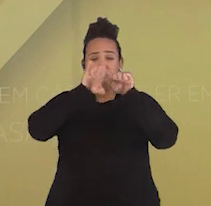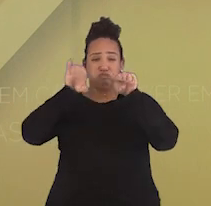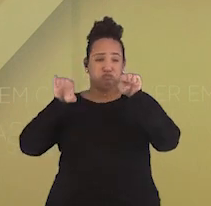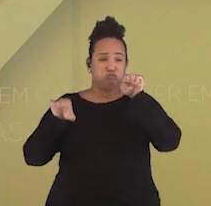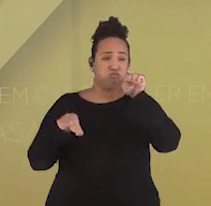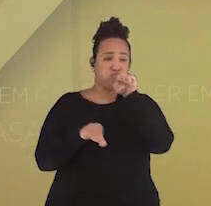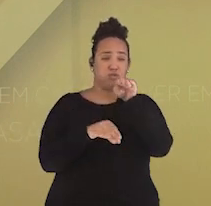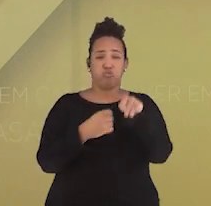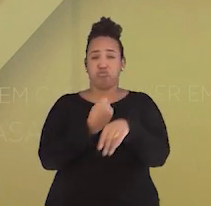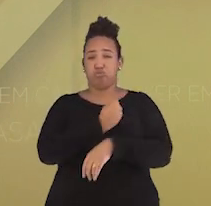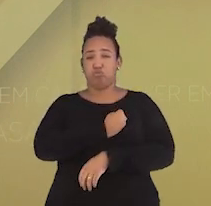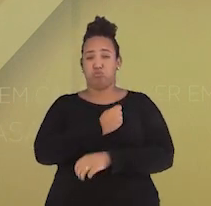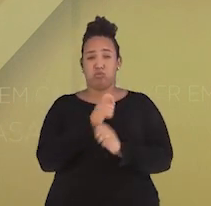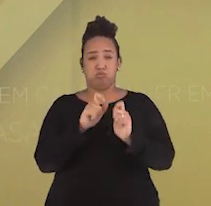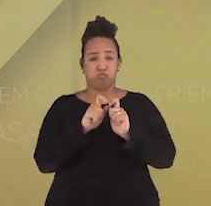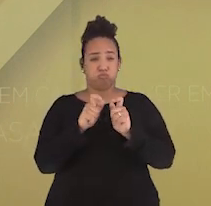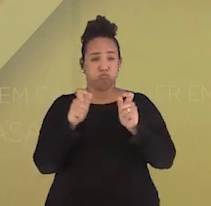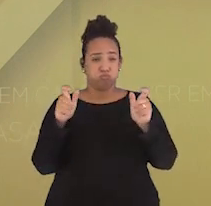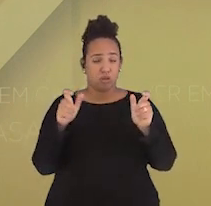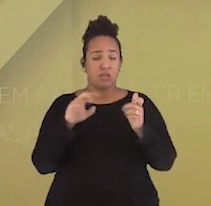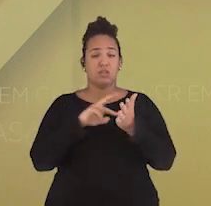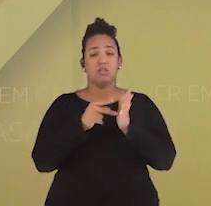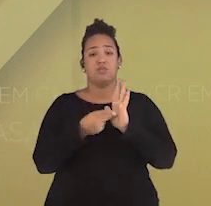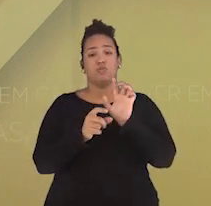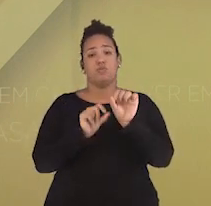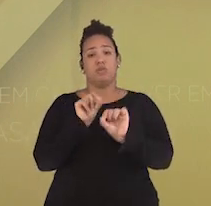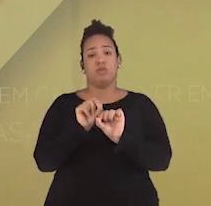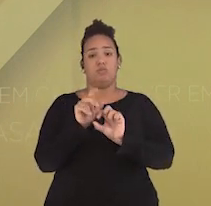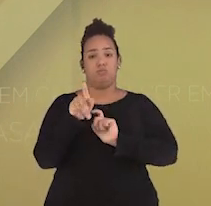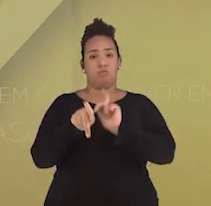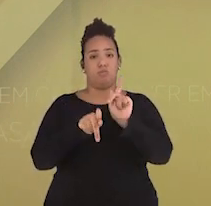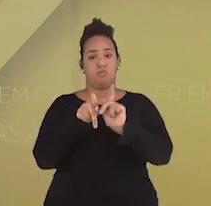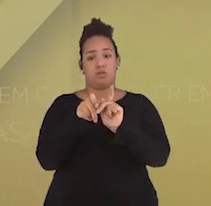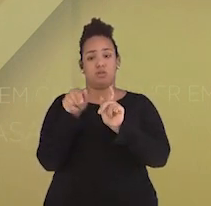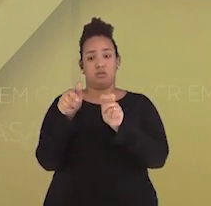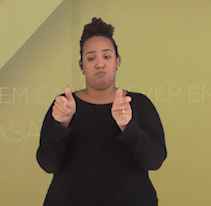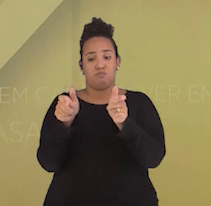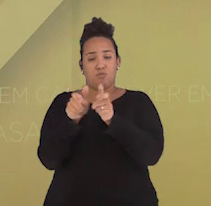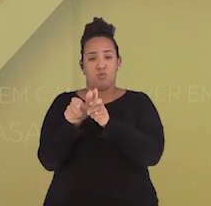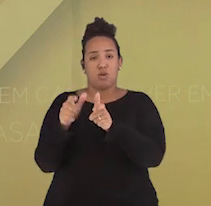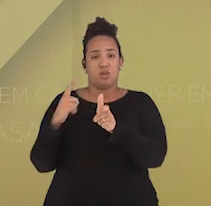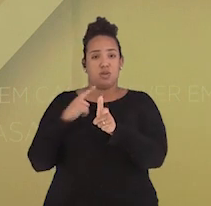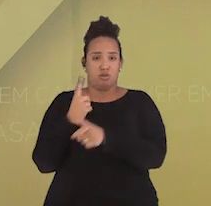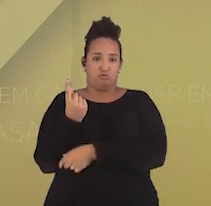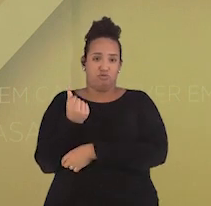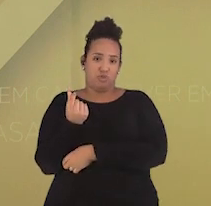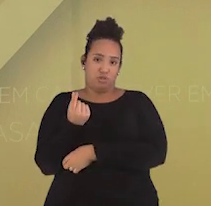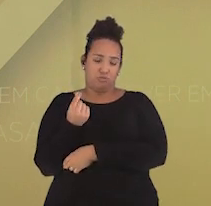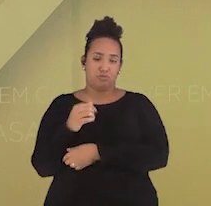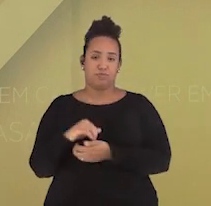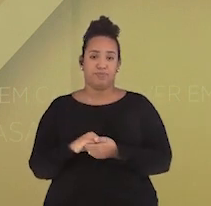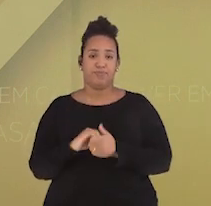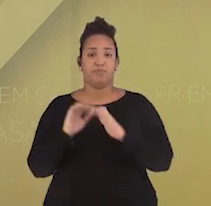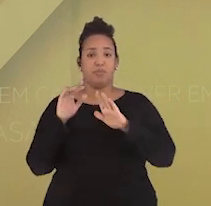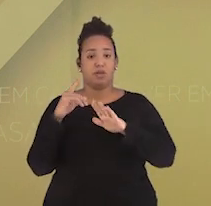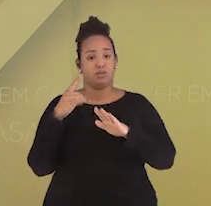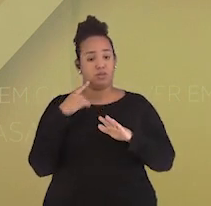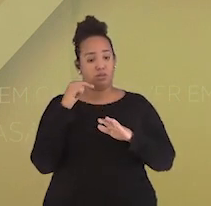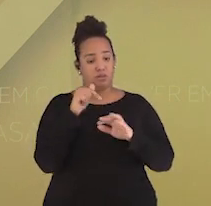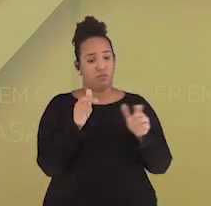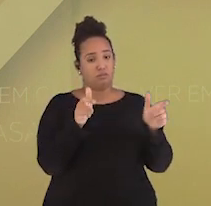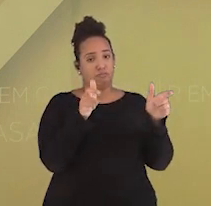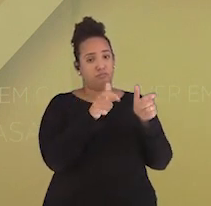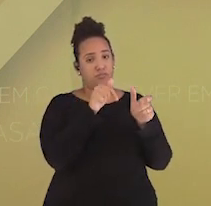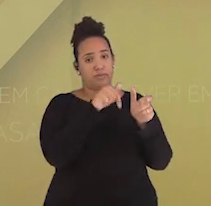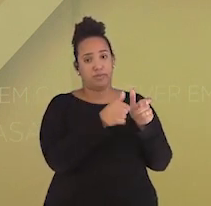significa que uma pequena parcela da população ganha muito dinheiro. Enquanto isso, outra parcela possui renda